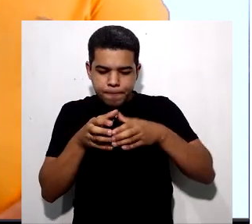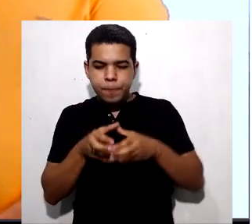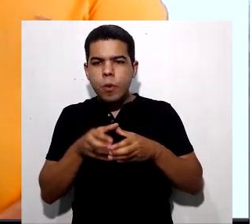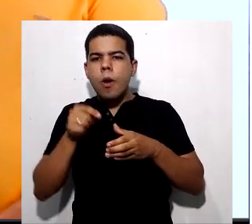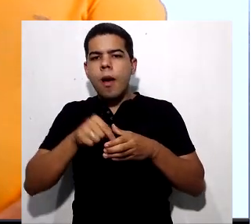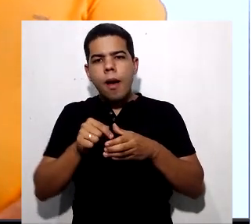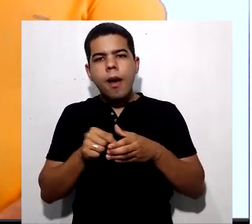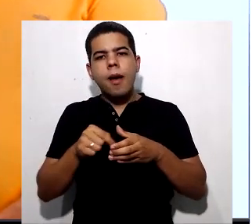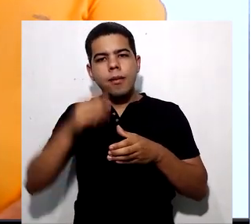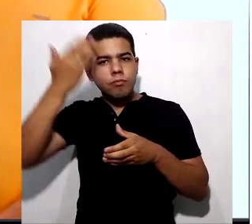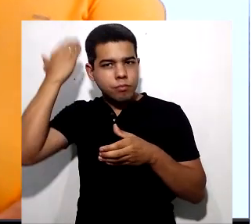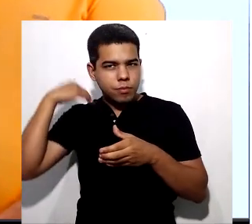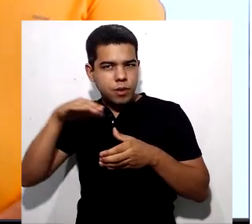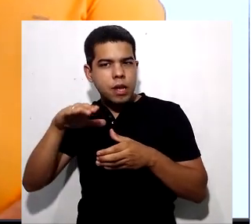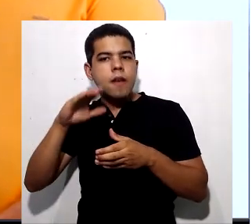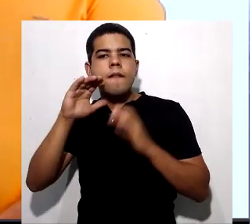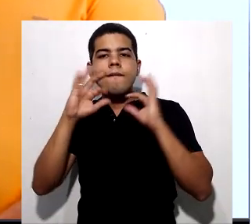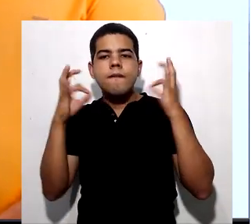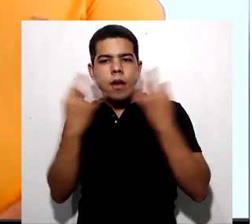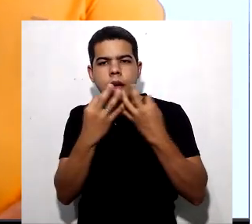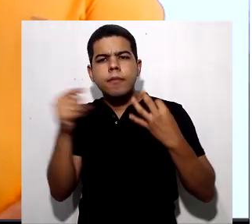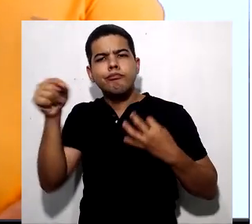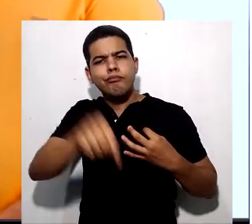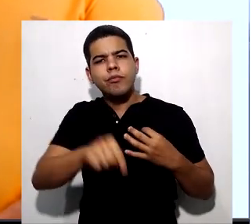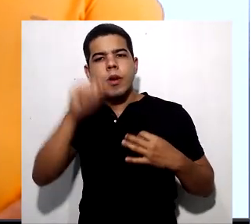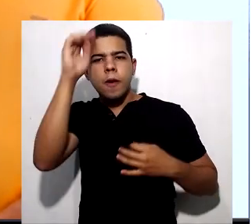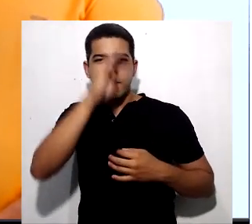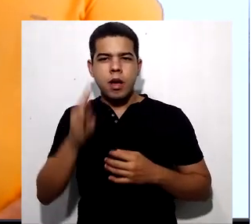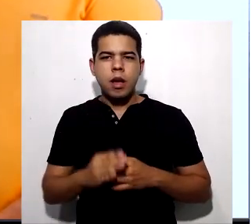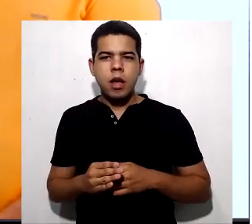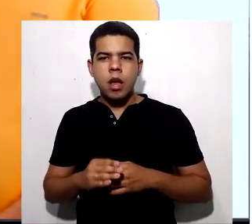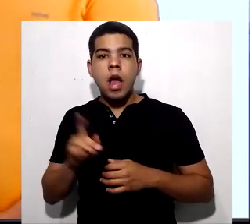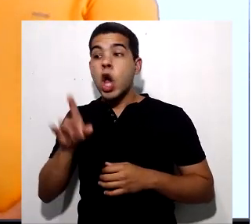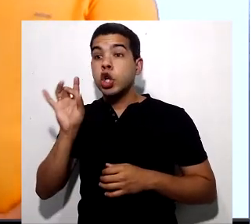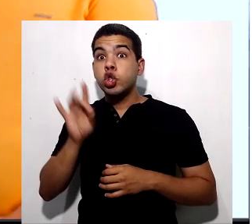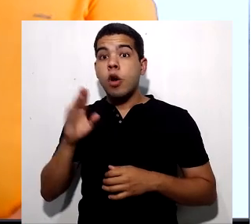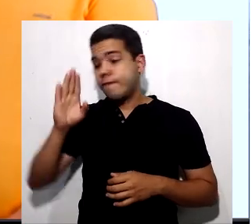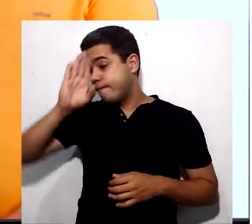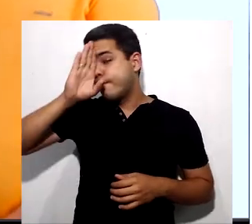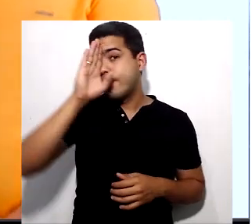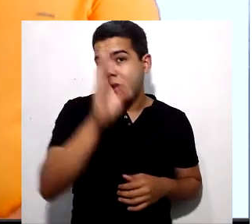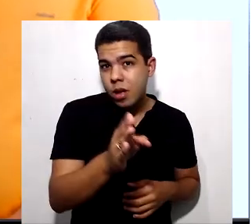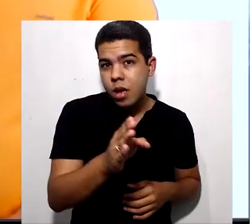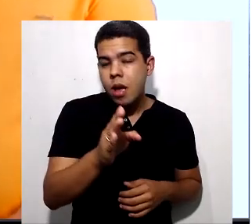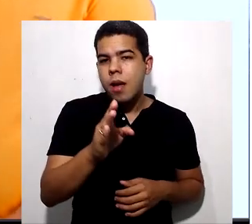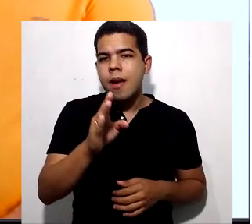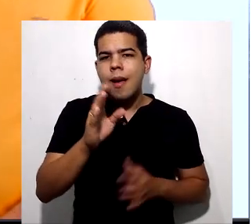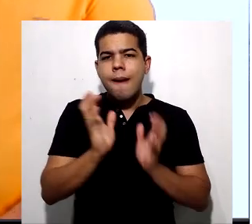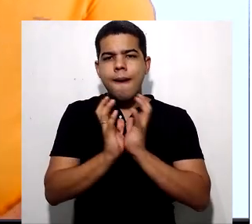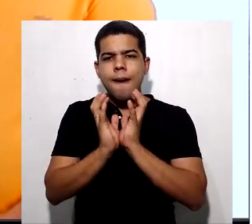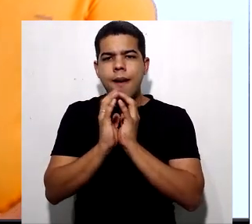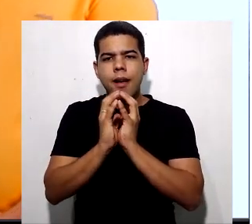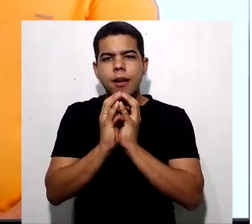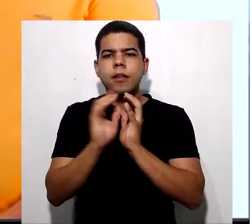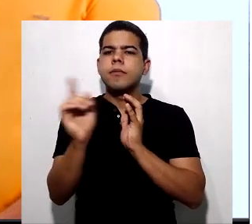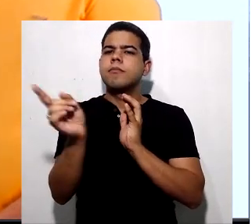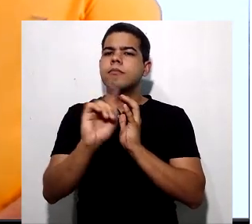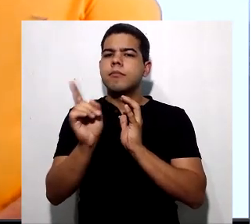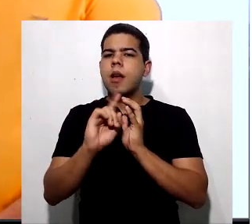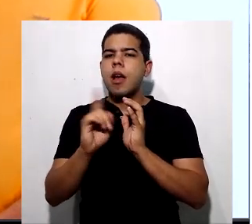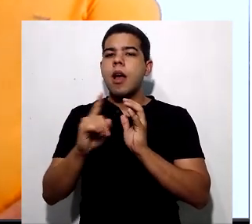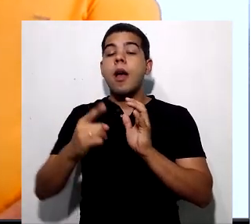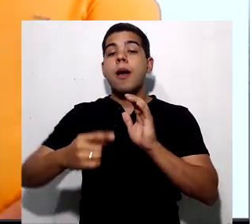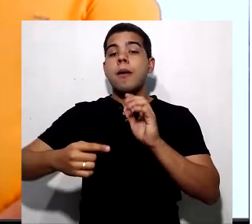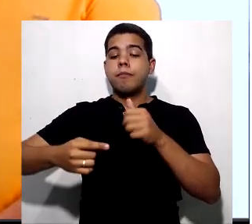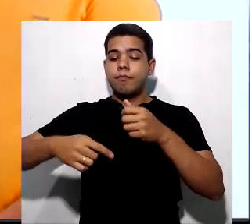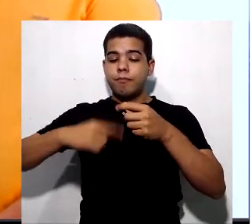Brasil. Mas é importante salientar: vieram ao Brasil não logo por Recife, e sim por Alagoas. Ela morou em